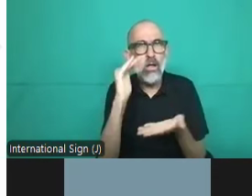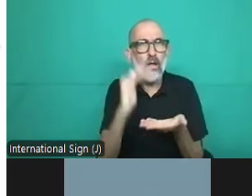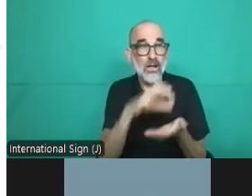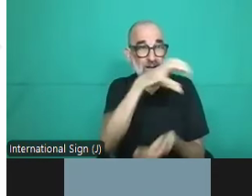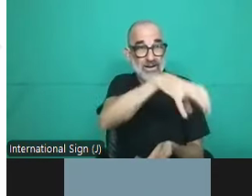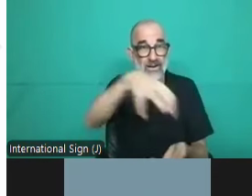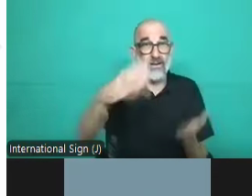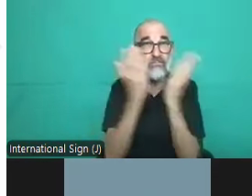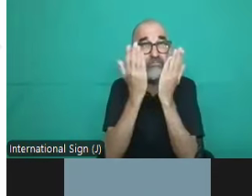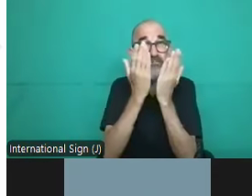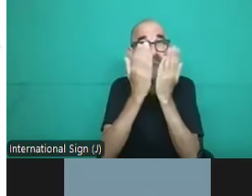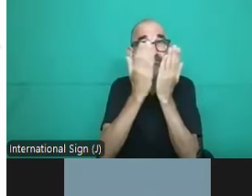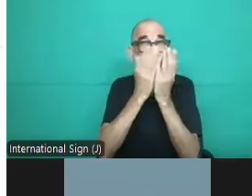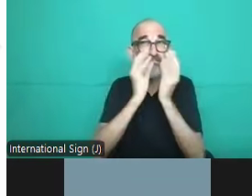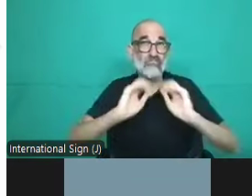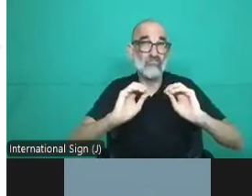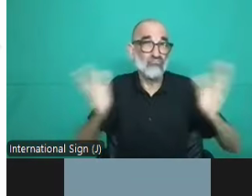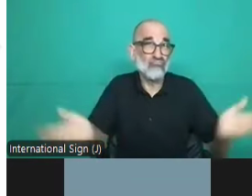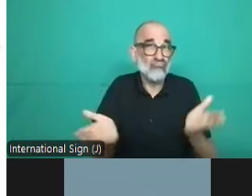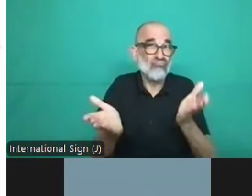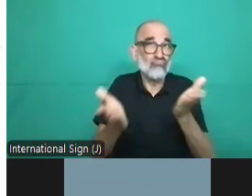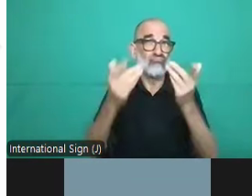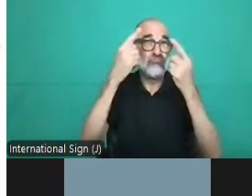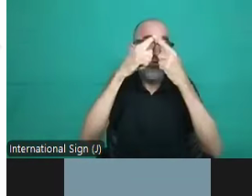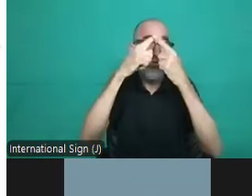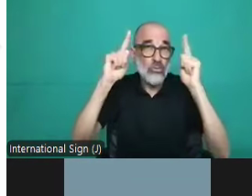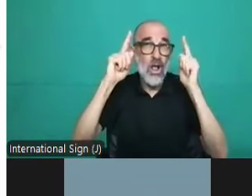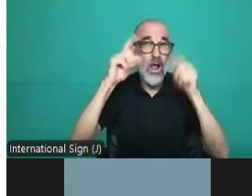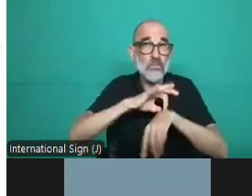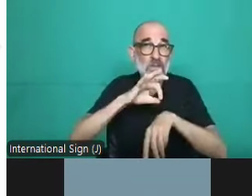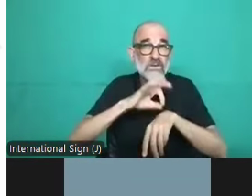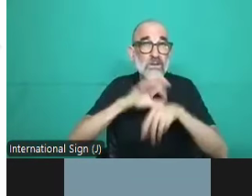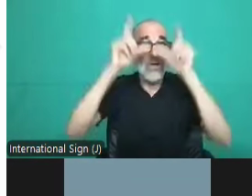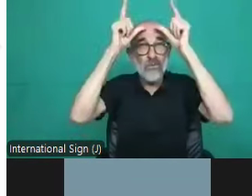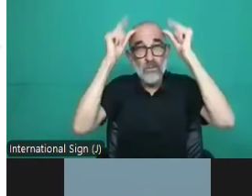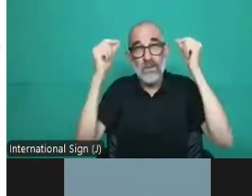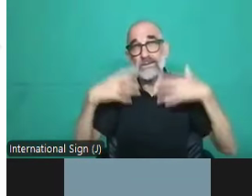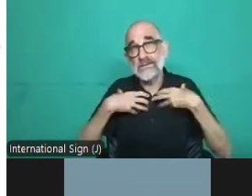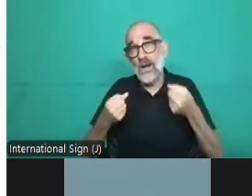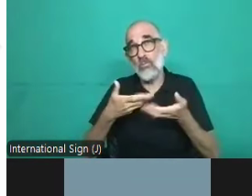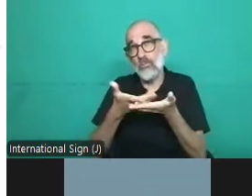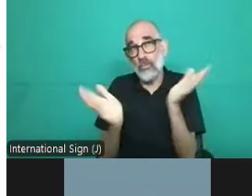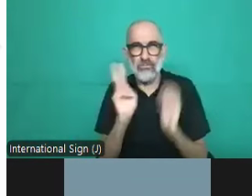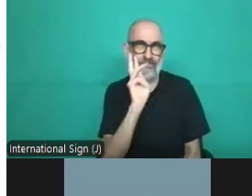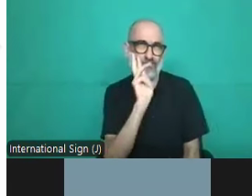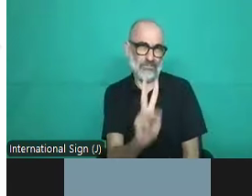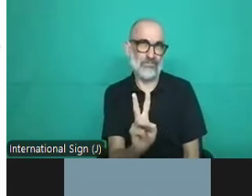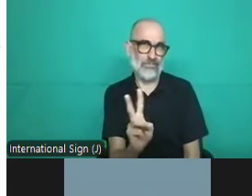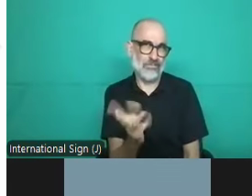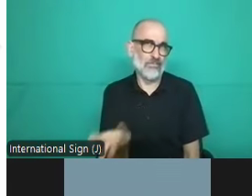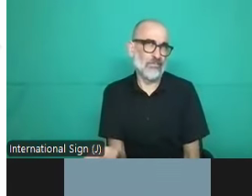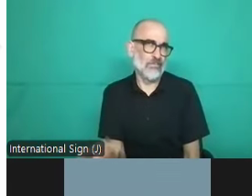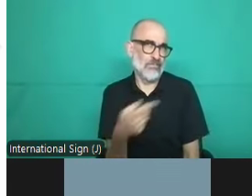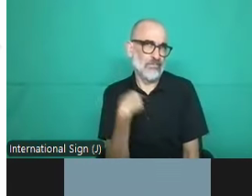57% de médicos y 57% enfermeras dos hospitalarias están médicos, as enfermeiras percibiendo nos problemas hospitais de têm